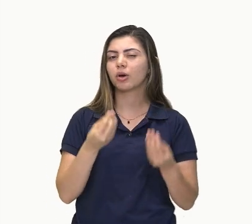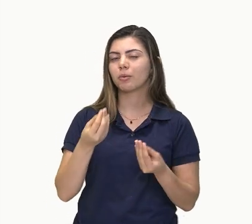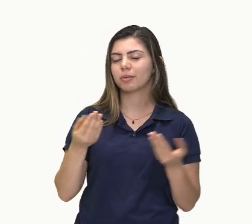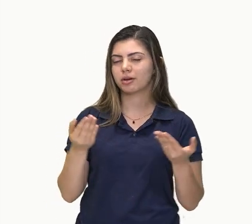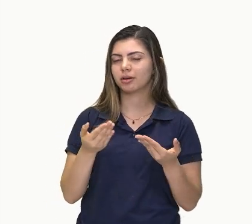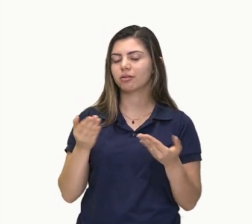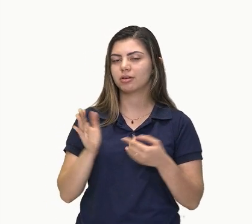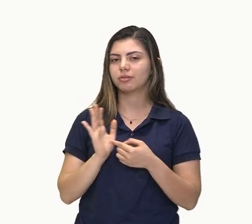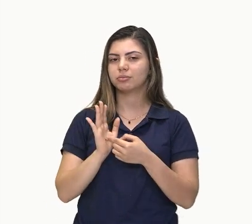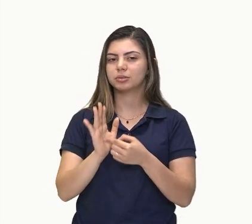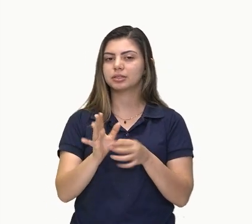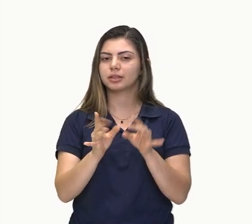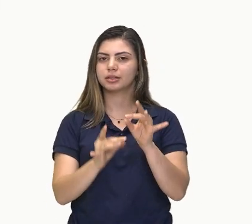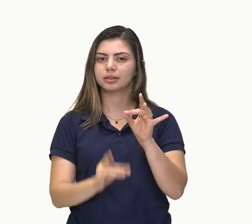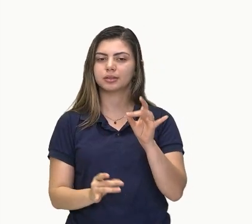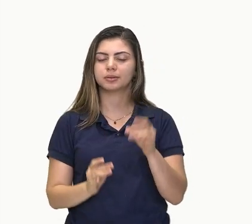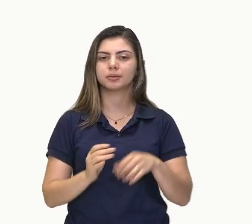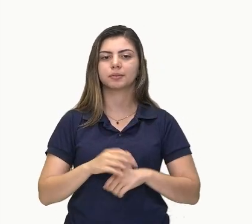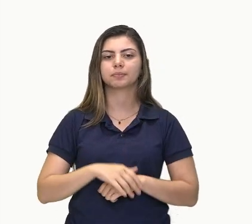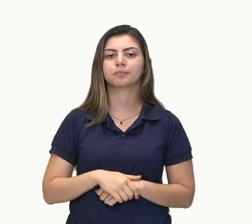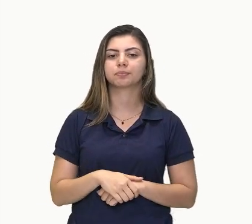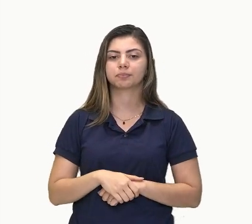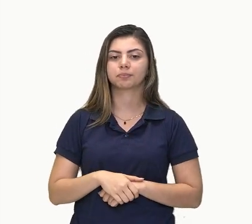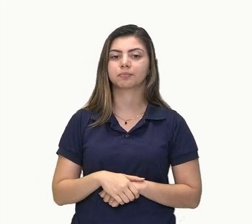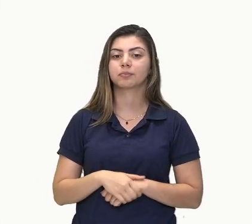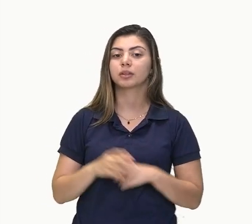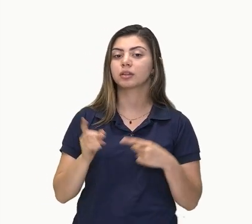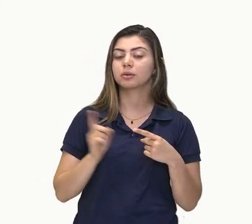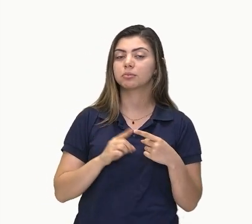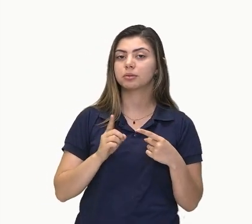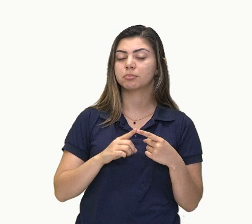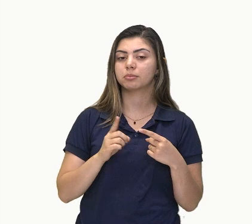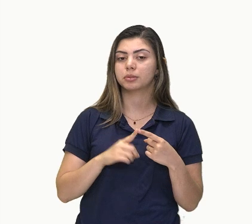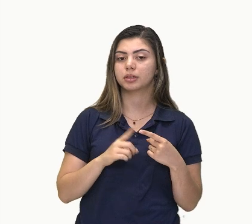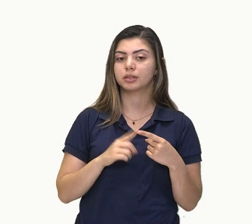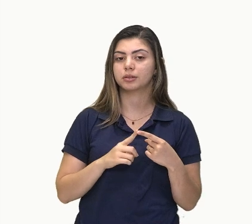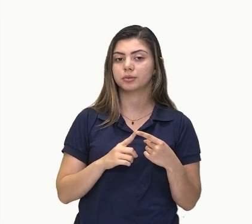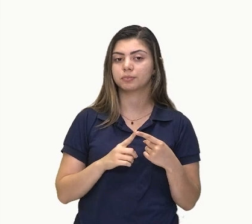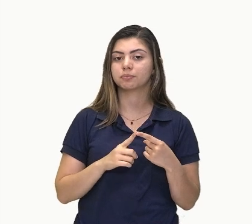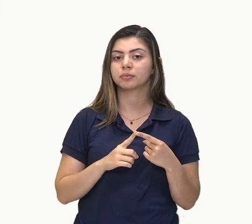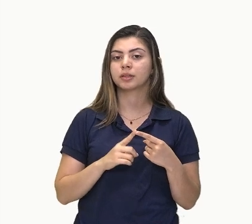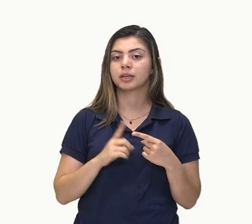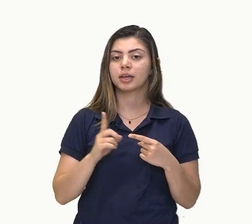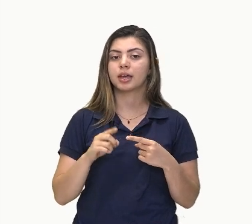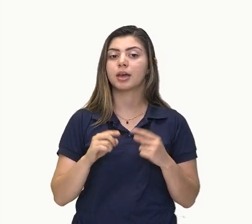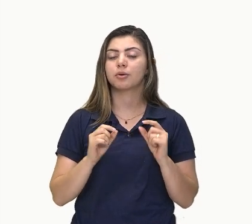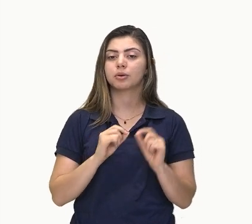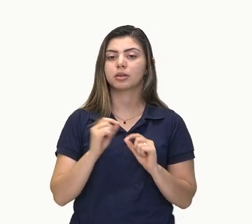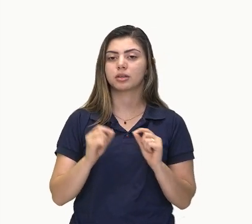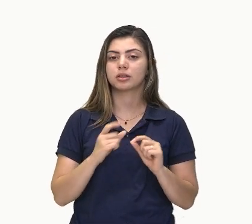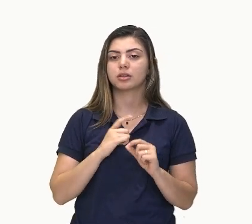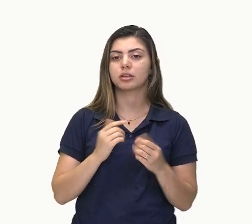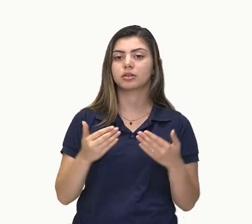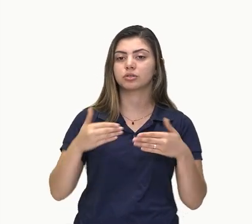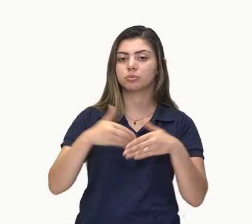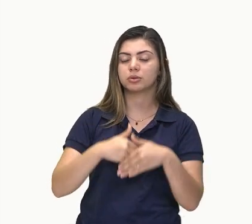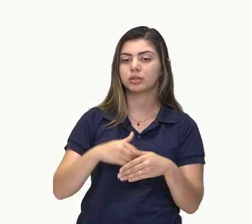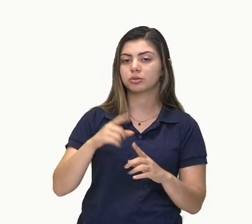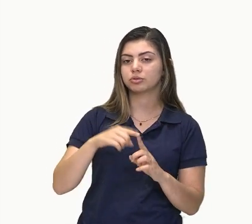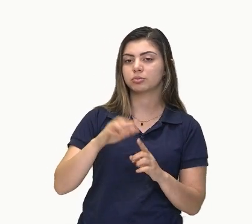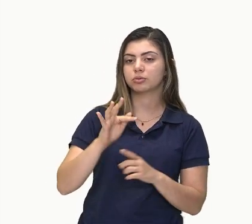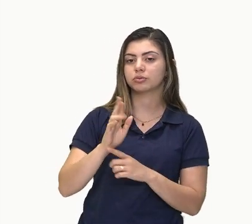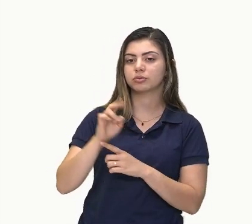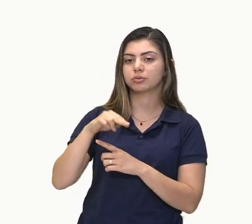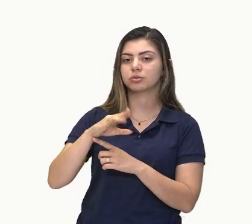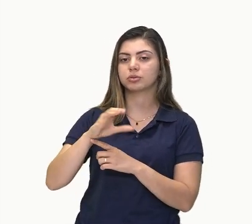vocês entenderem? Então, no primeiro caso, a tautomeria é o caso particular de isomeria funcional, em que os